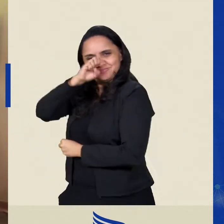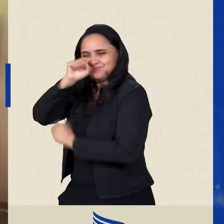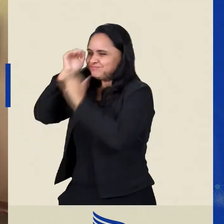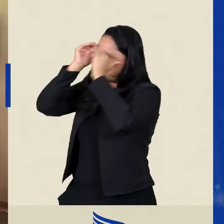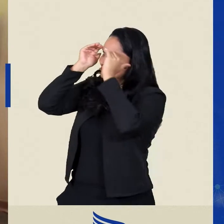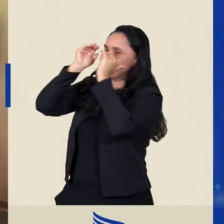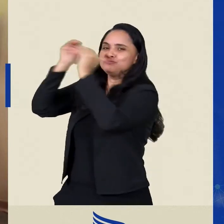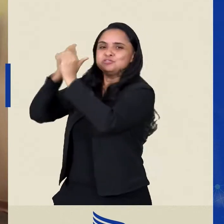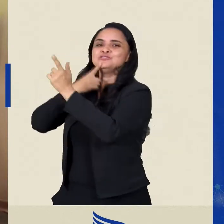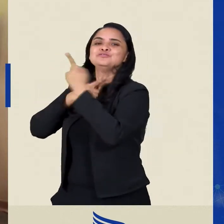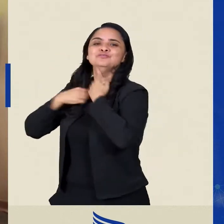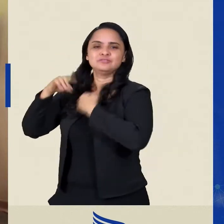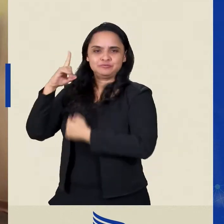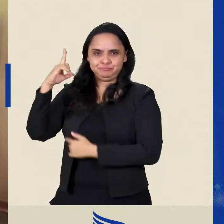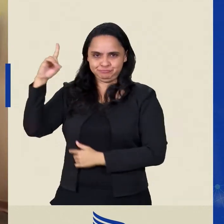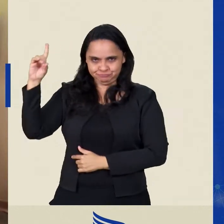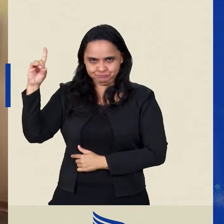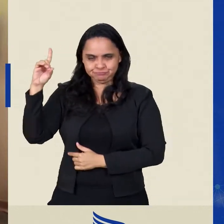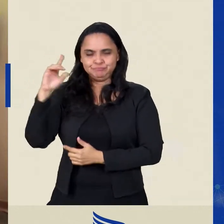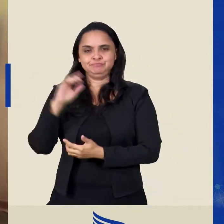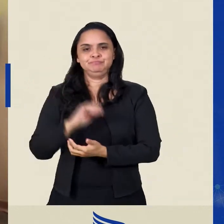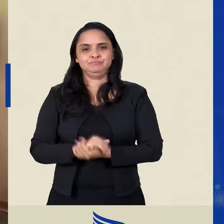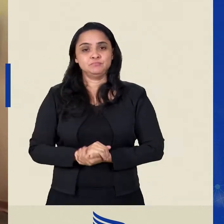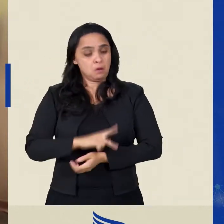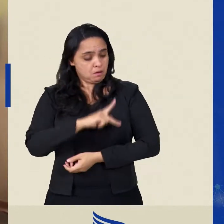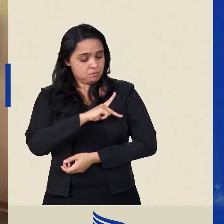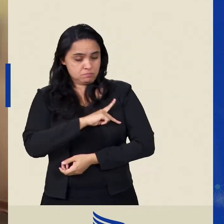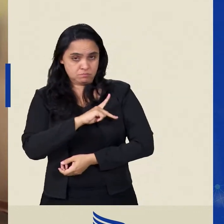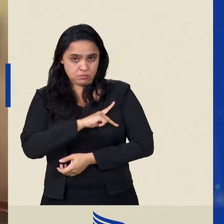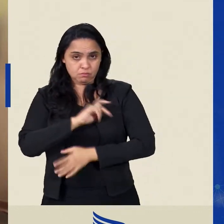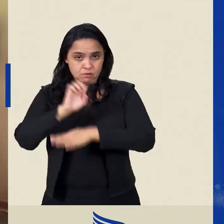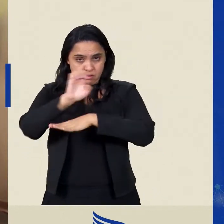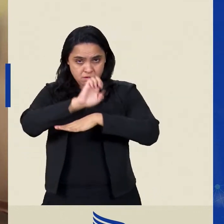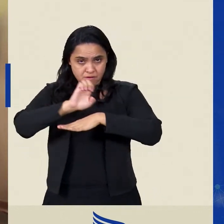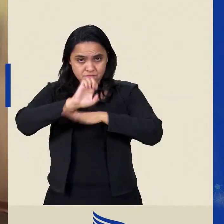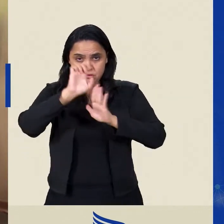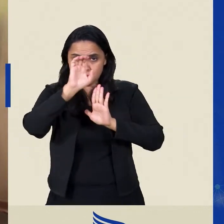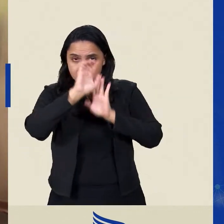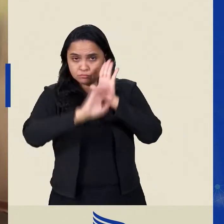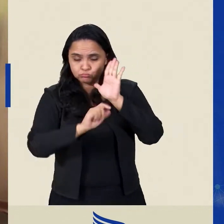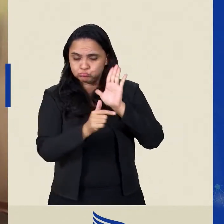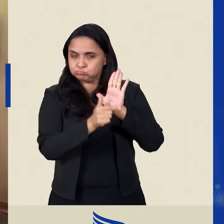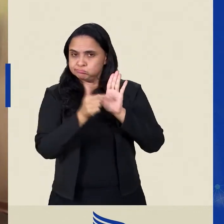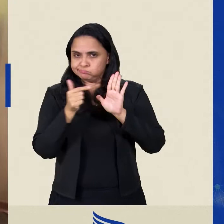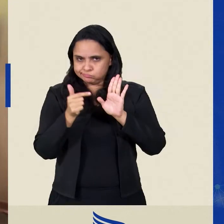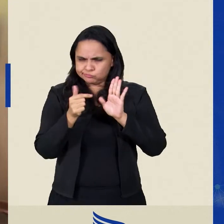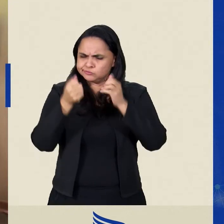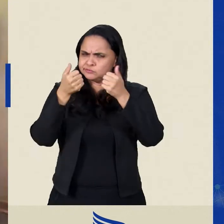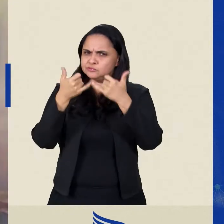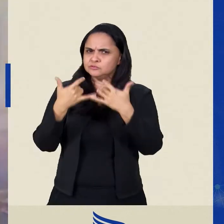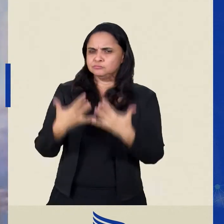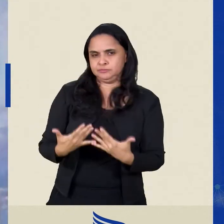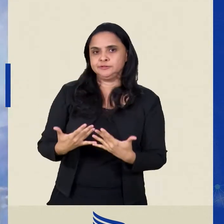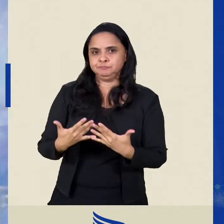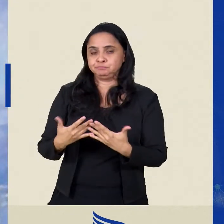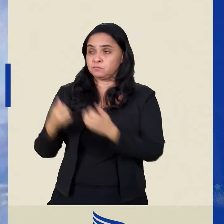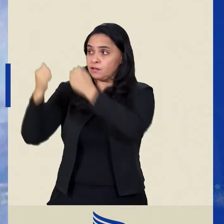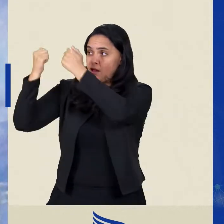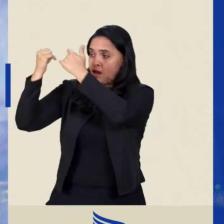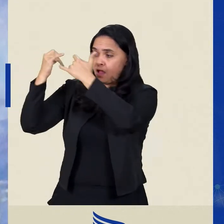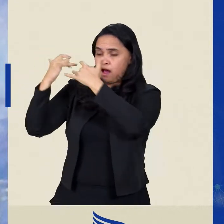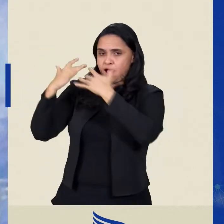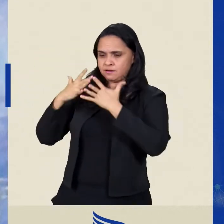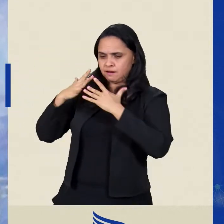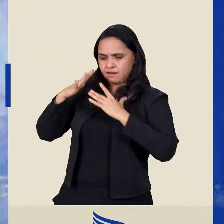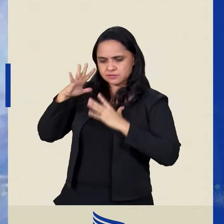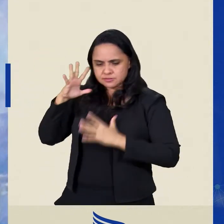O apóstolo Paulo também em Efésios capítulo 2, ele fala: pela graça sois salvos por meio